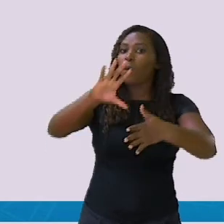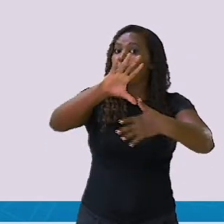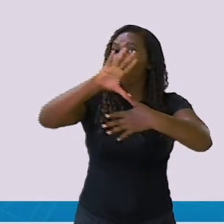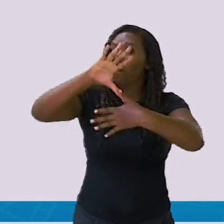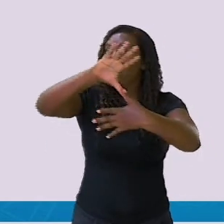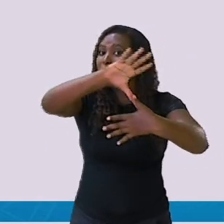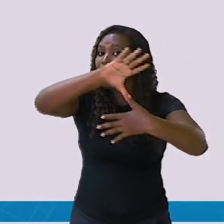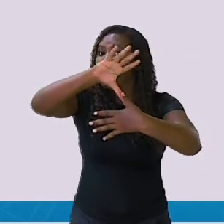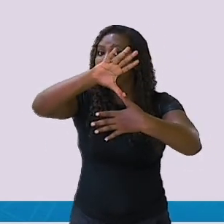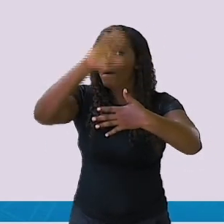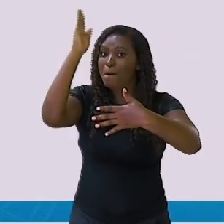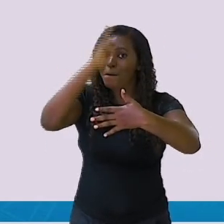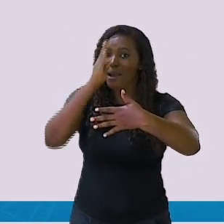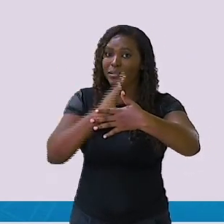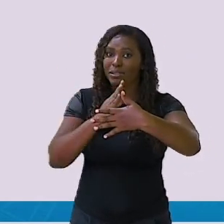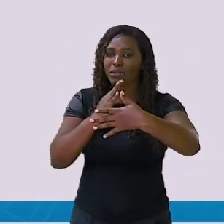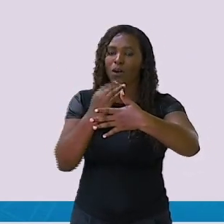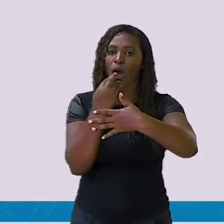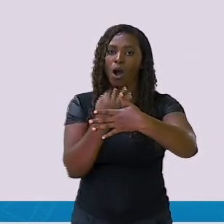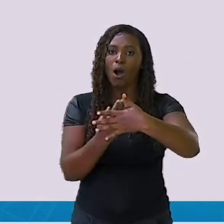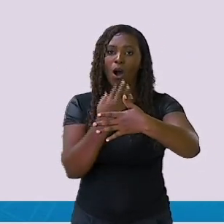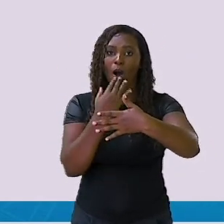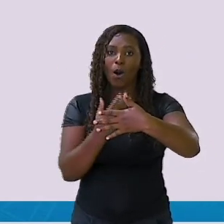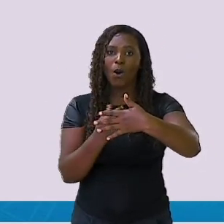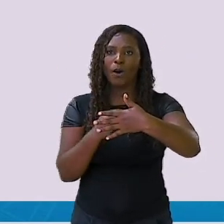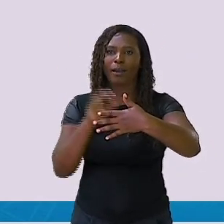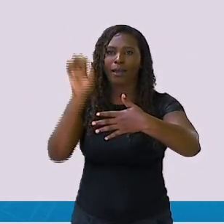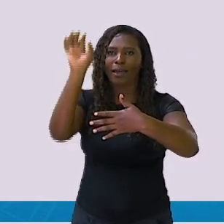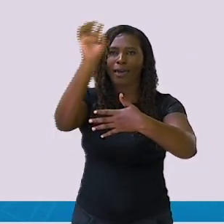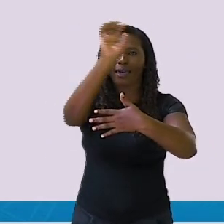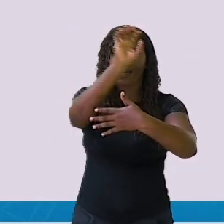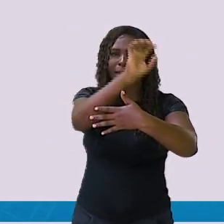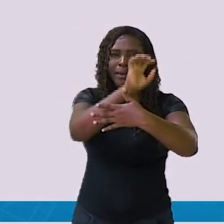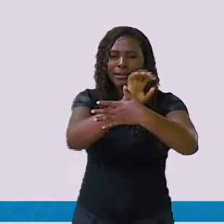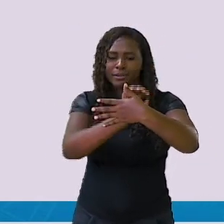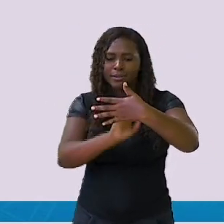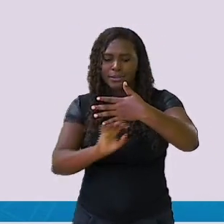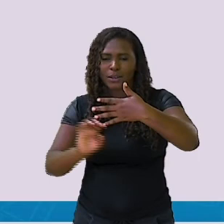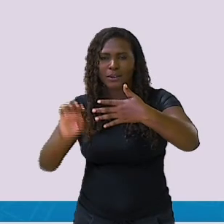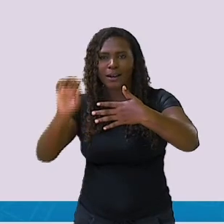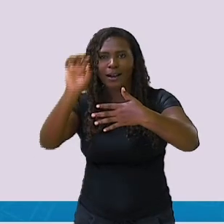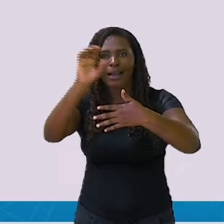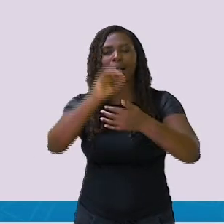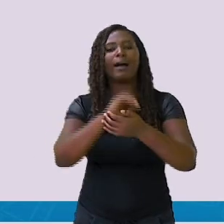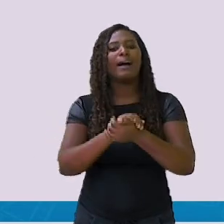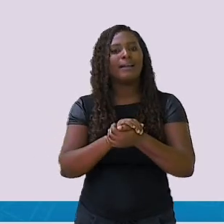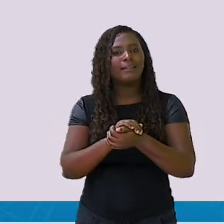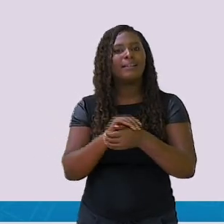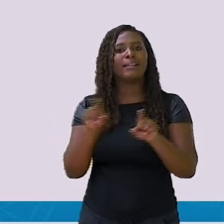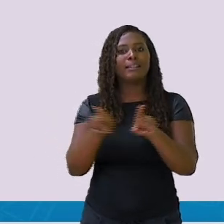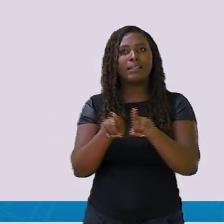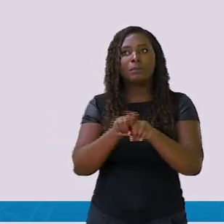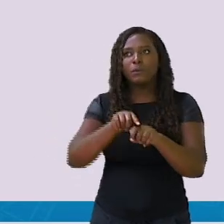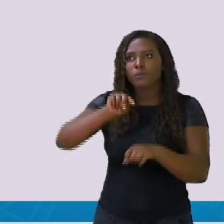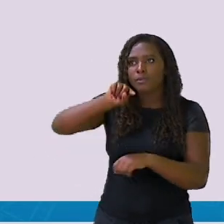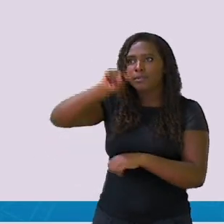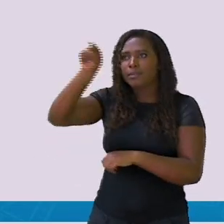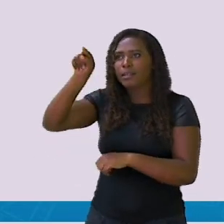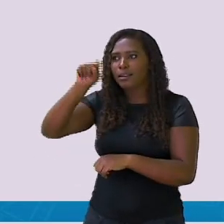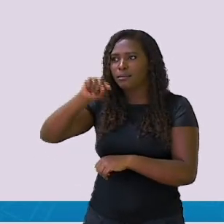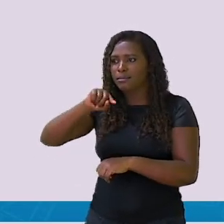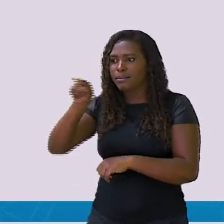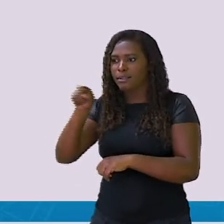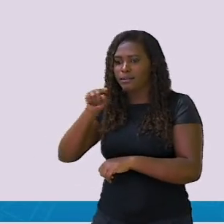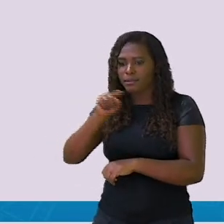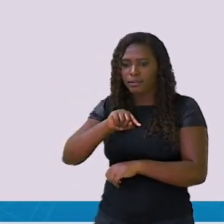por regiões, olha as cores, tá vendo? Usando cores, usando setas, subsetas, então ele foi diferenciando. Mas isso